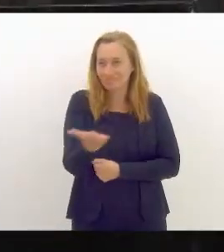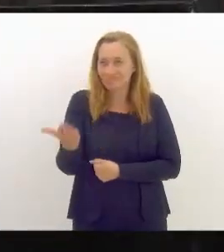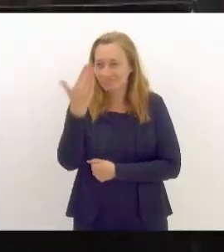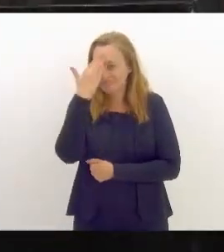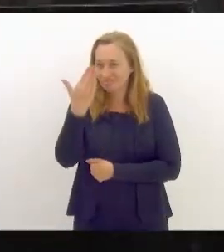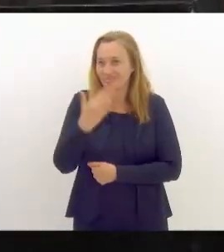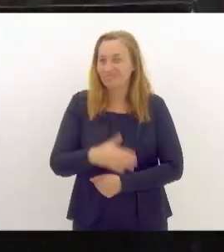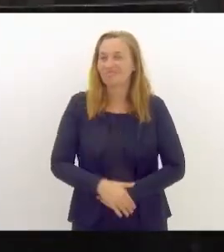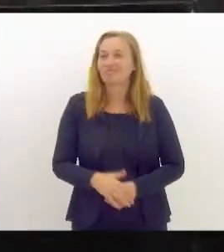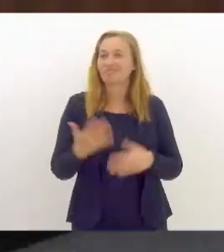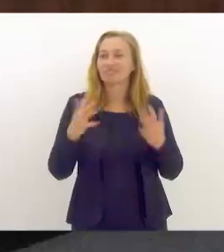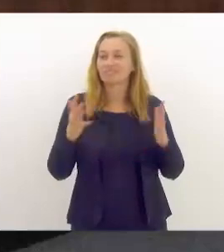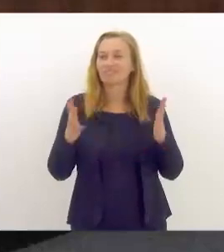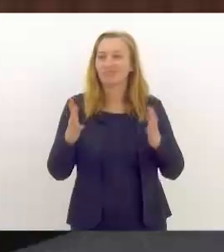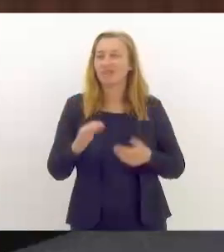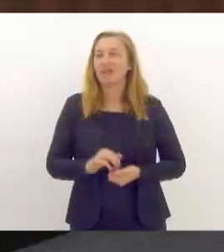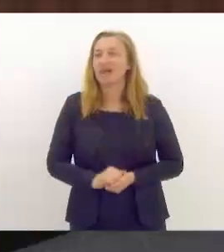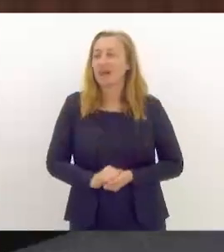obrigada